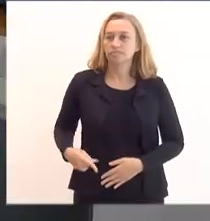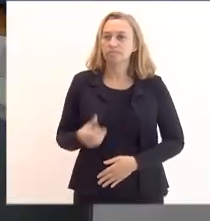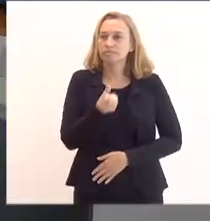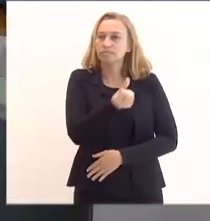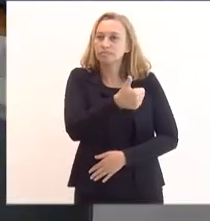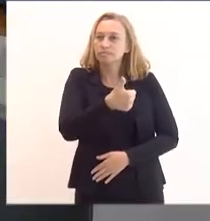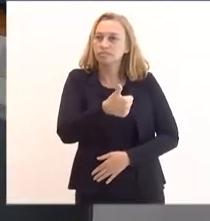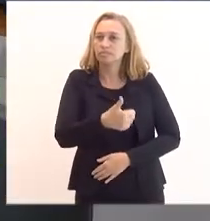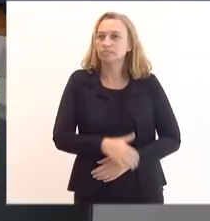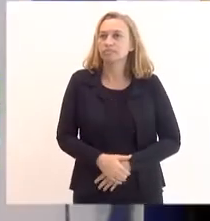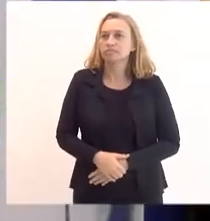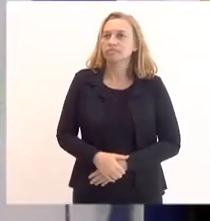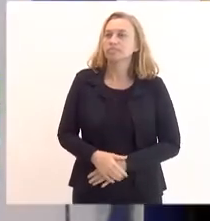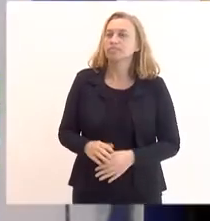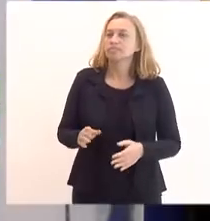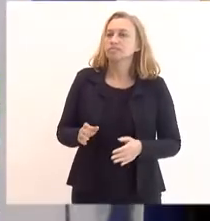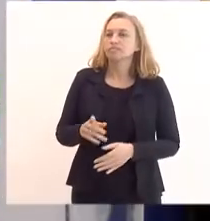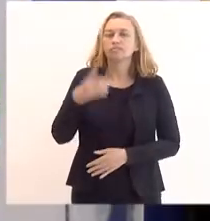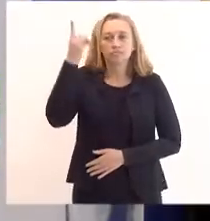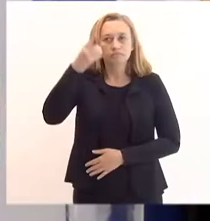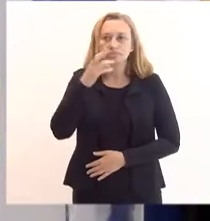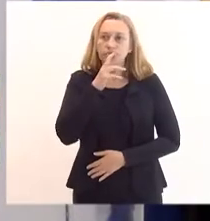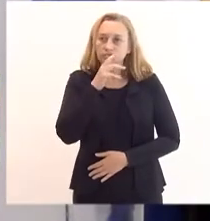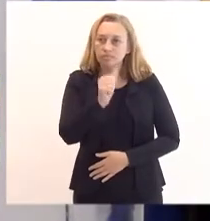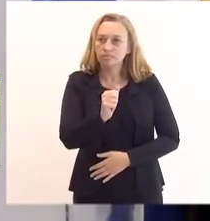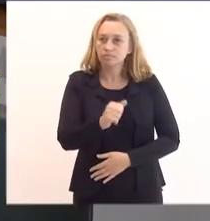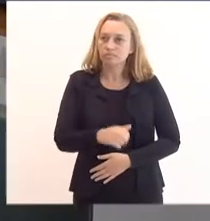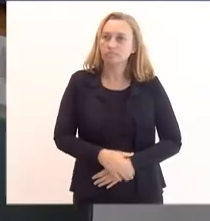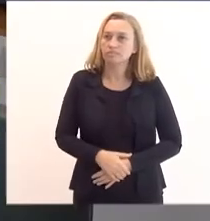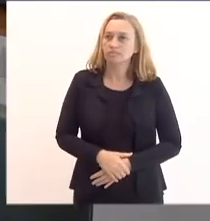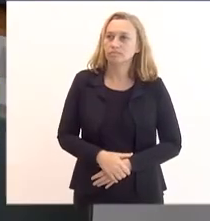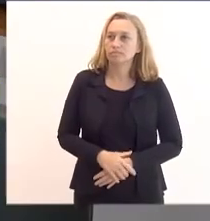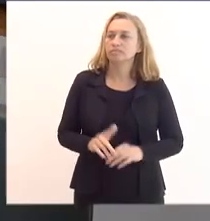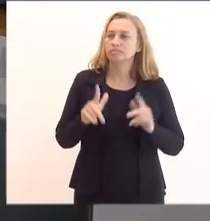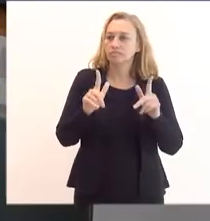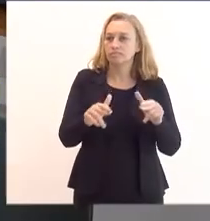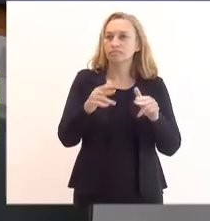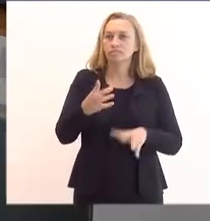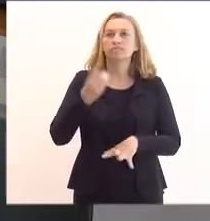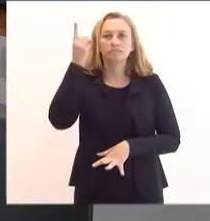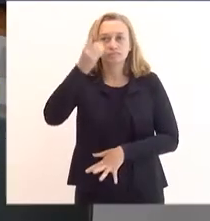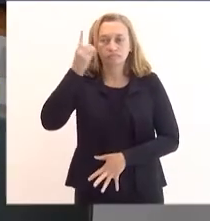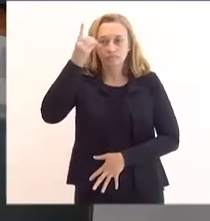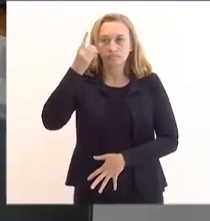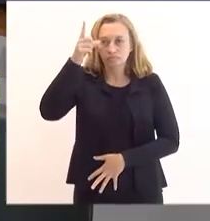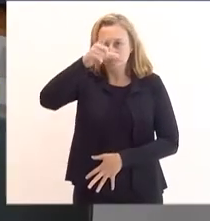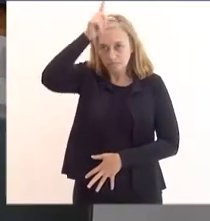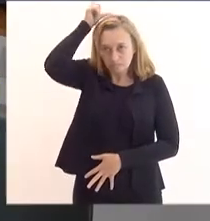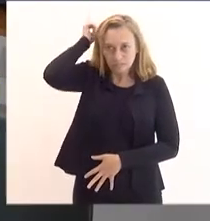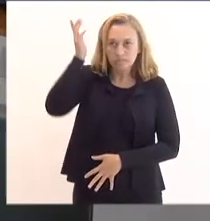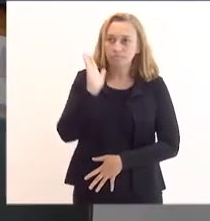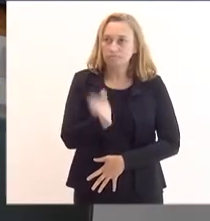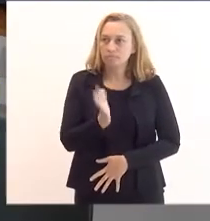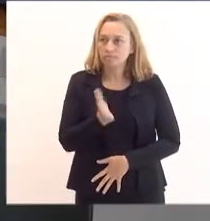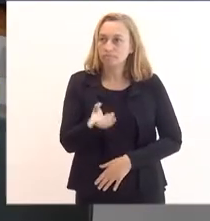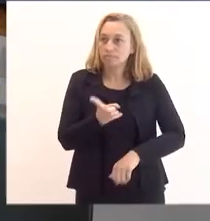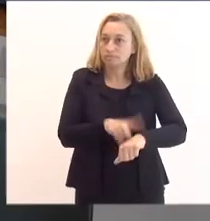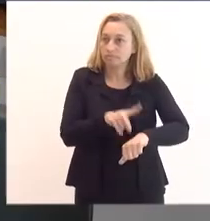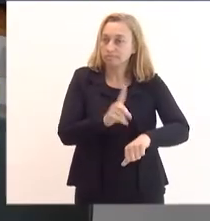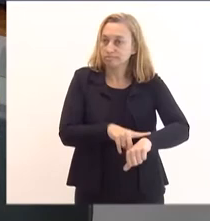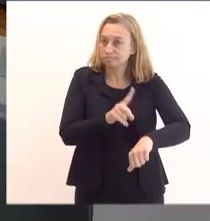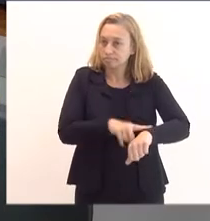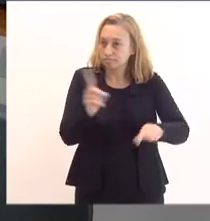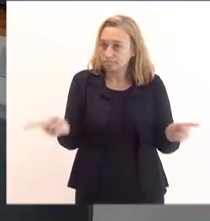61. Questão de ordem, deputado Monin. Na mesma linha, deputado Luiz Paulo, já que o tempo hoje foi